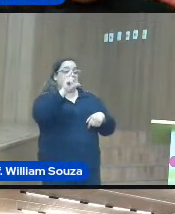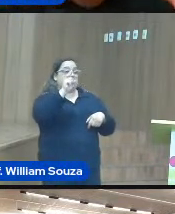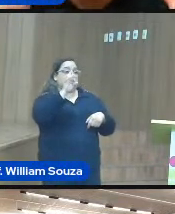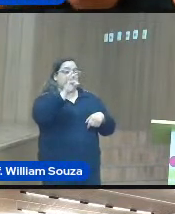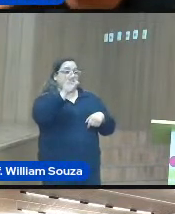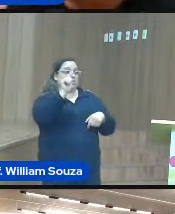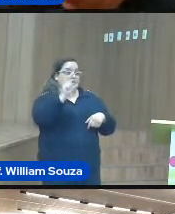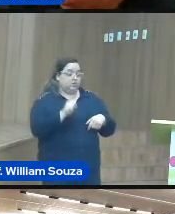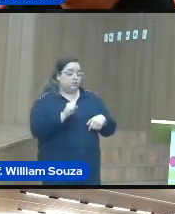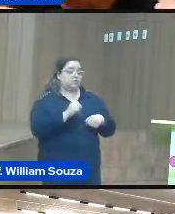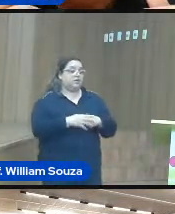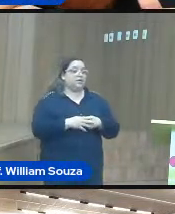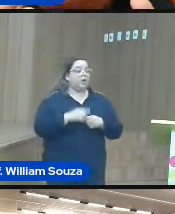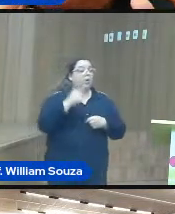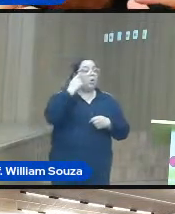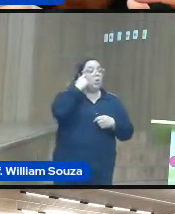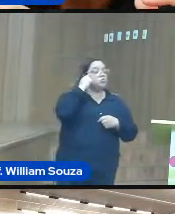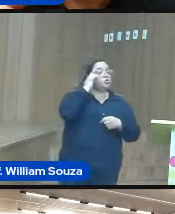do industrialismo